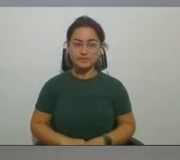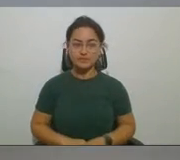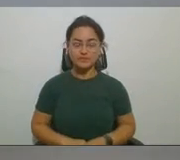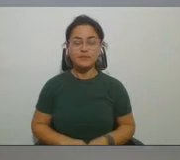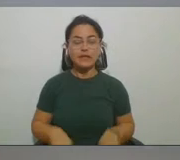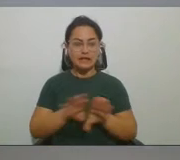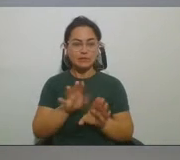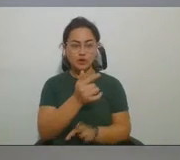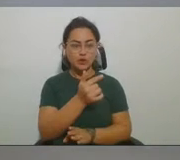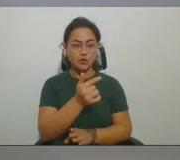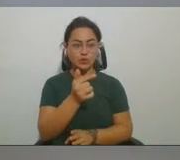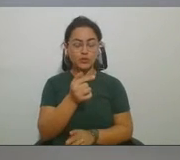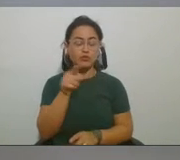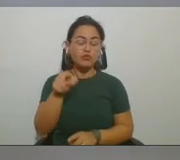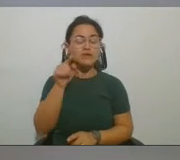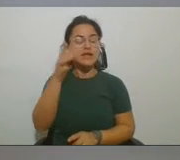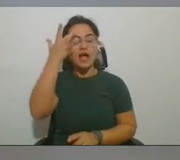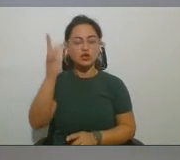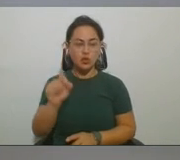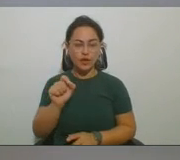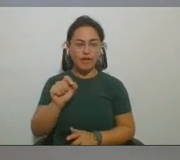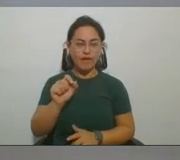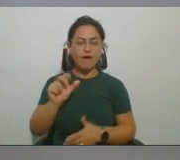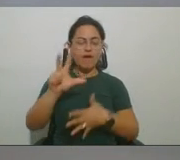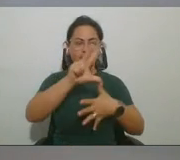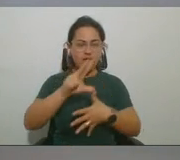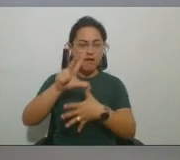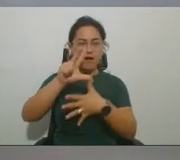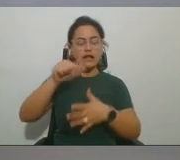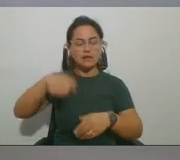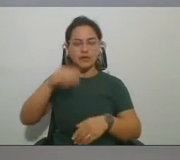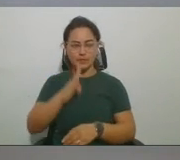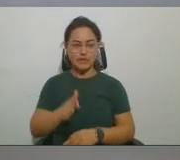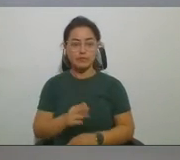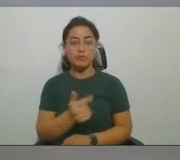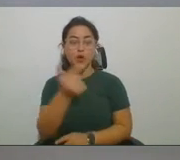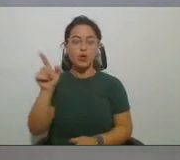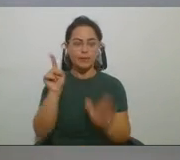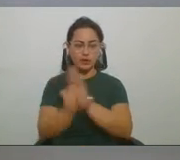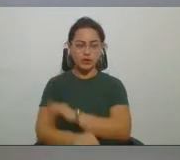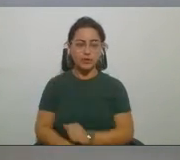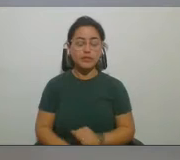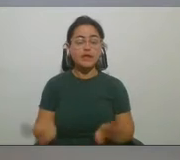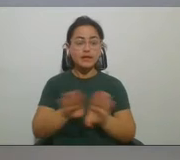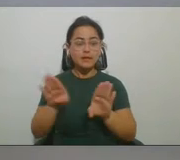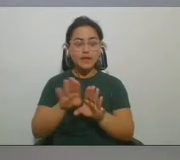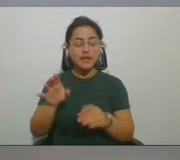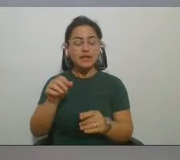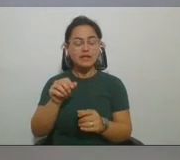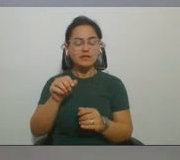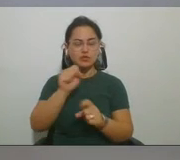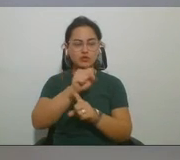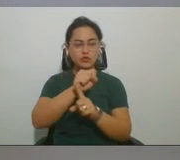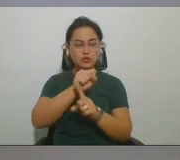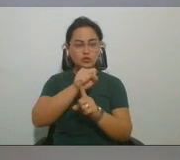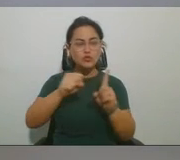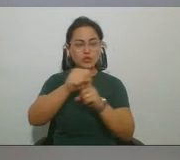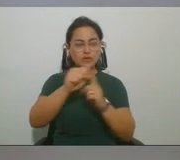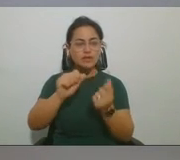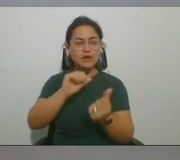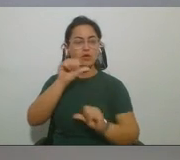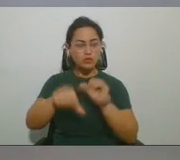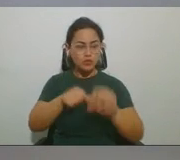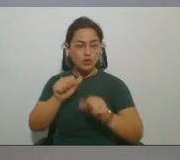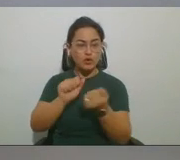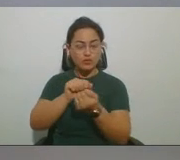Uma outra pergunta da Dari Montovani, que diz o seguinte: como essas mudanças sociais e esses atos em